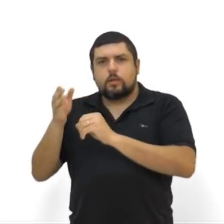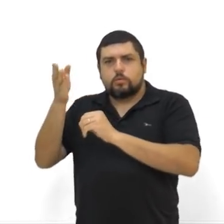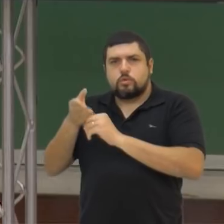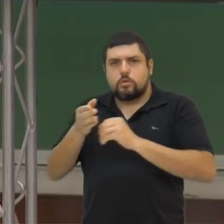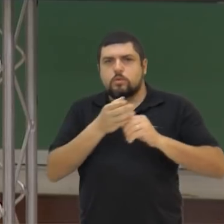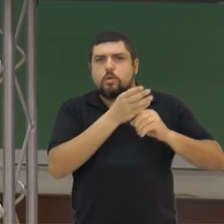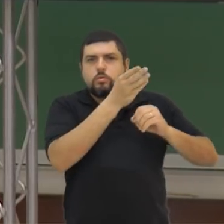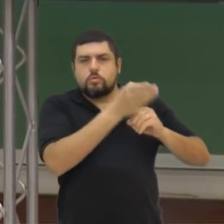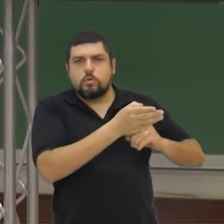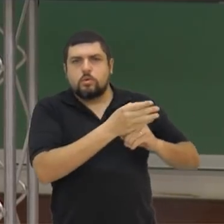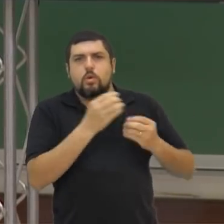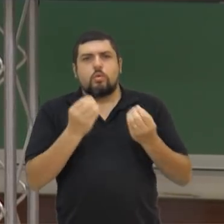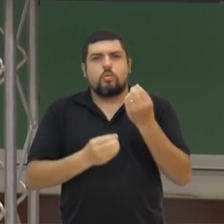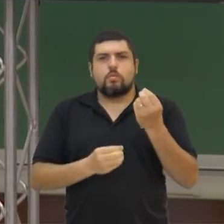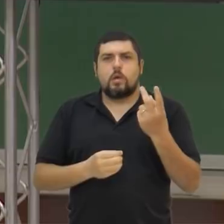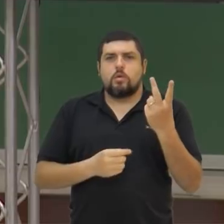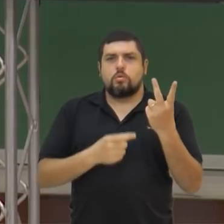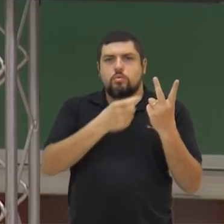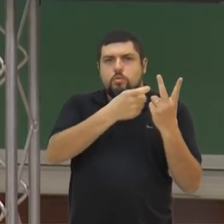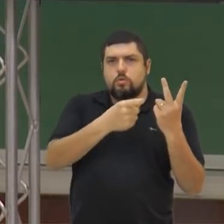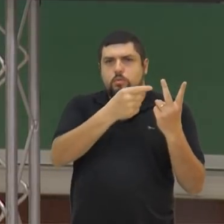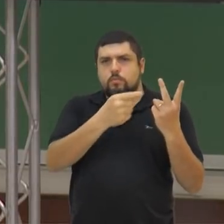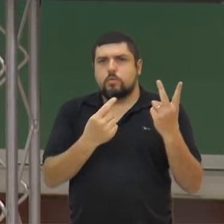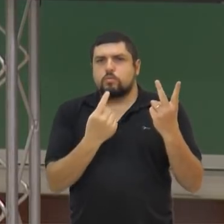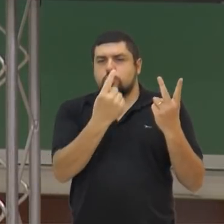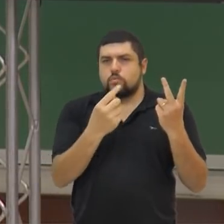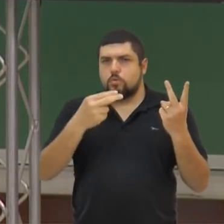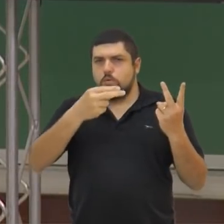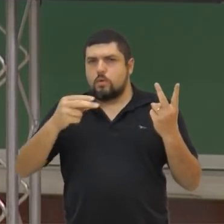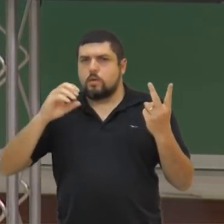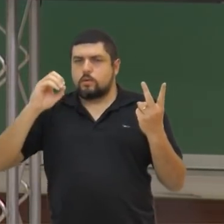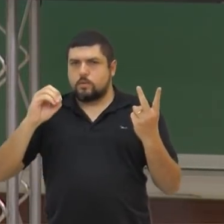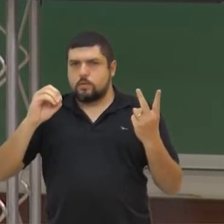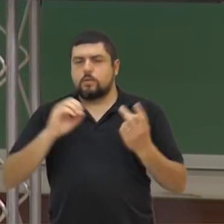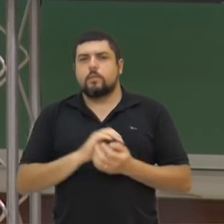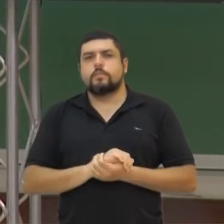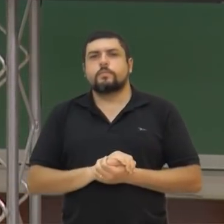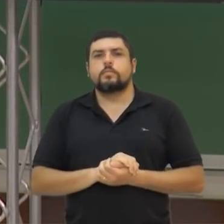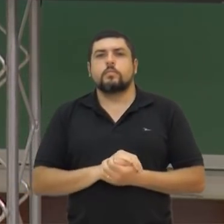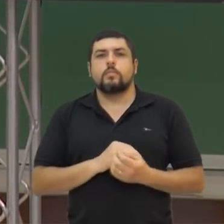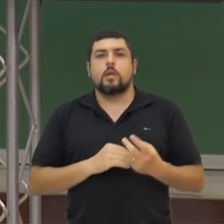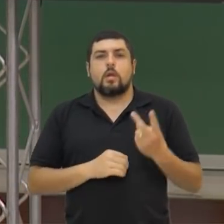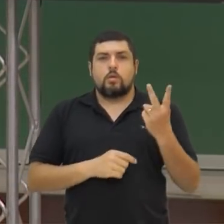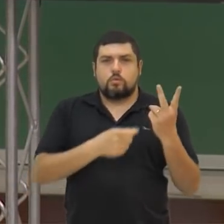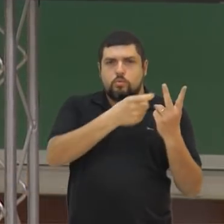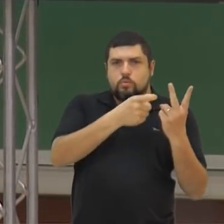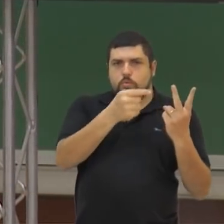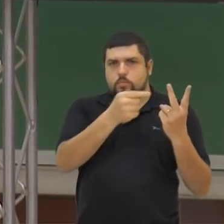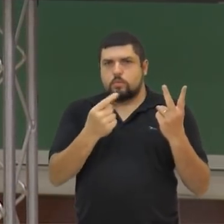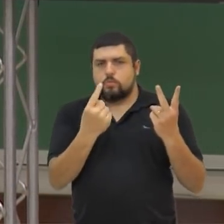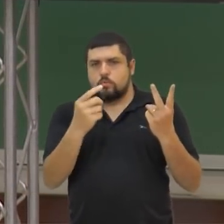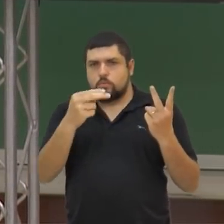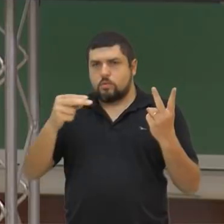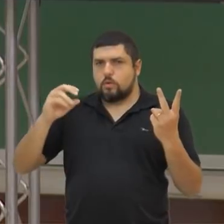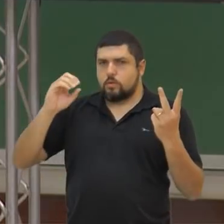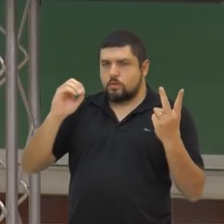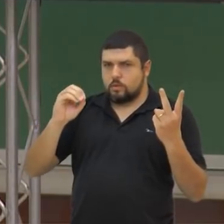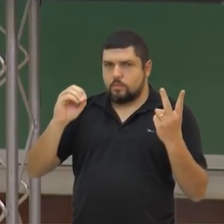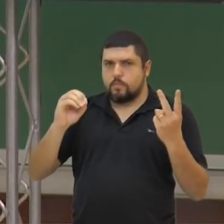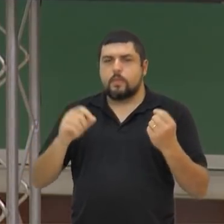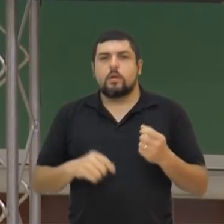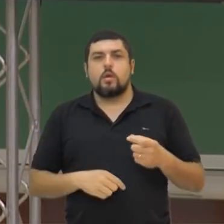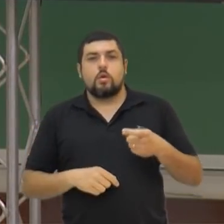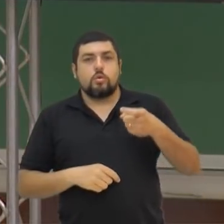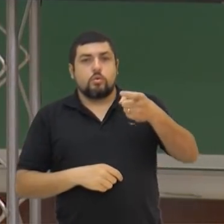cancelo essa, fiquei com 2x menos 1 igual a 0, tá? 2x menos 1 igual a 0. Isolamos aqui